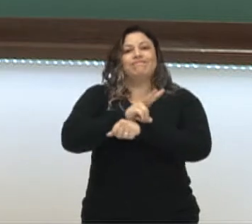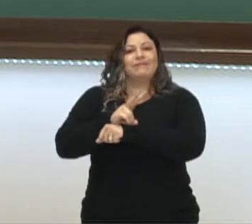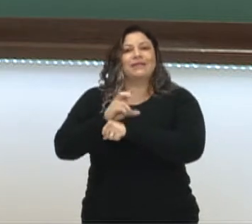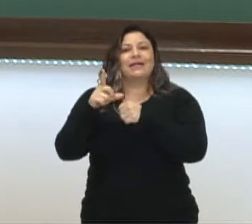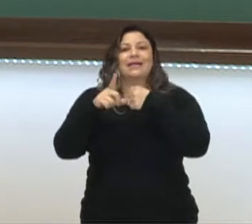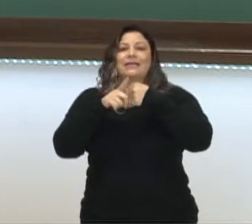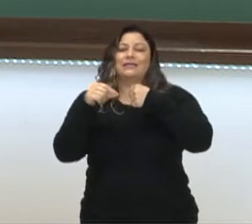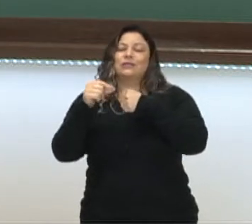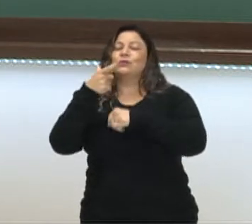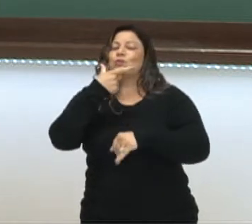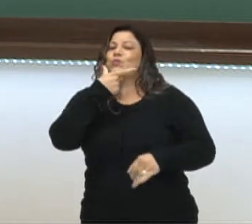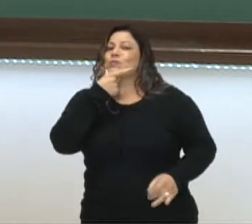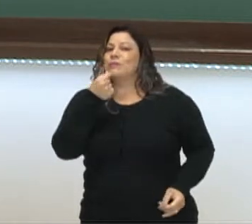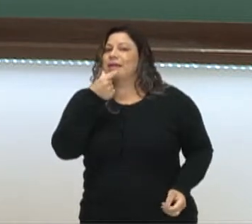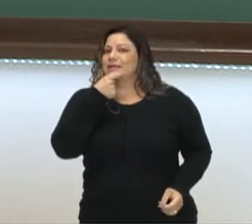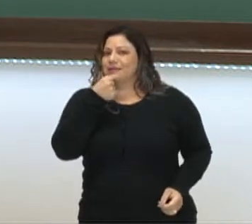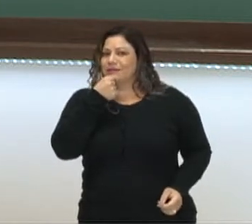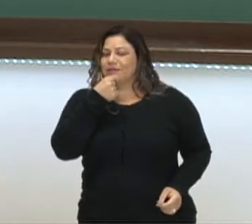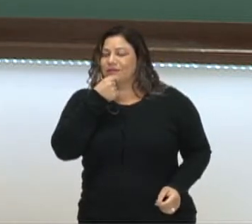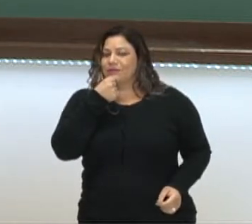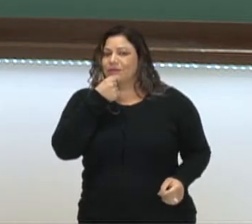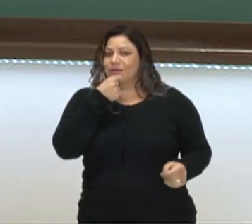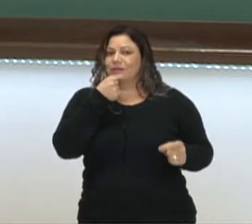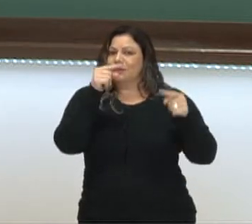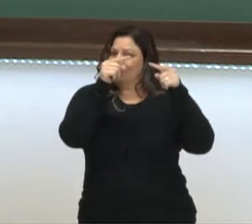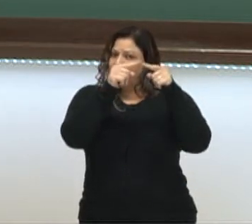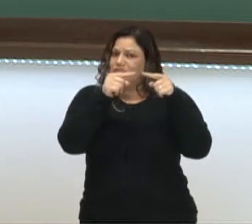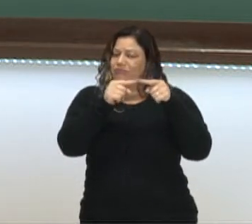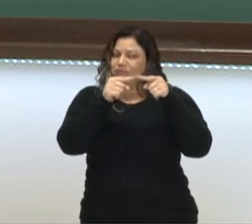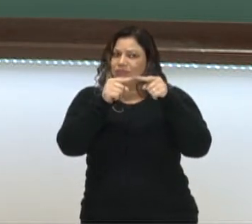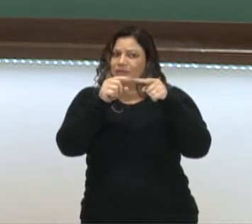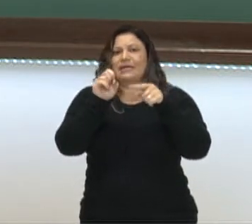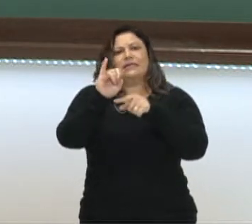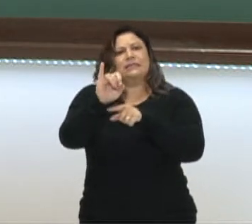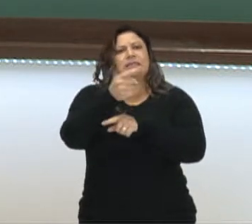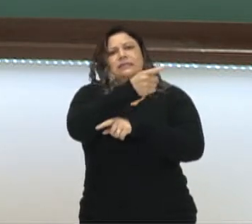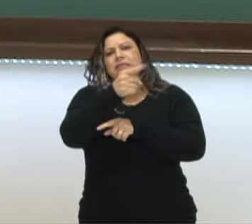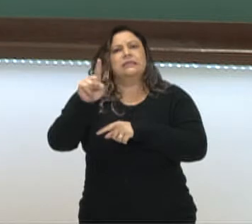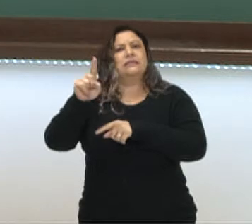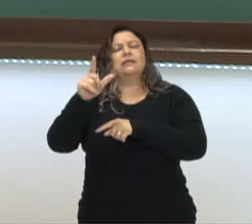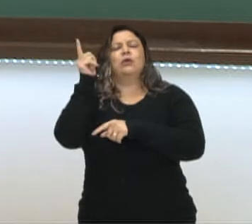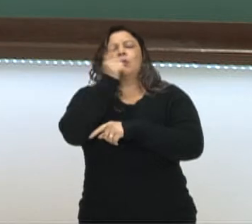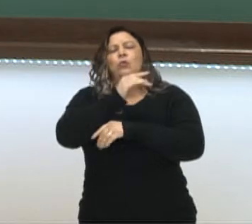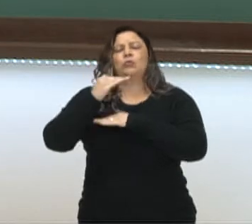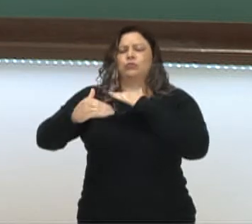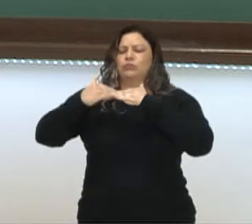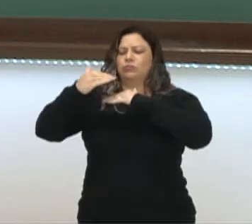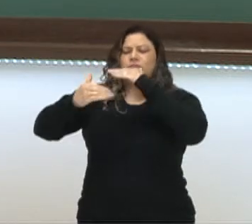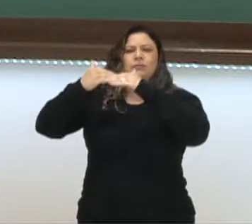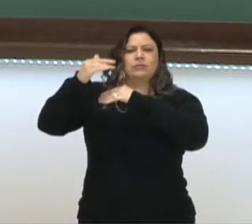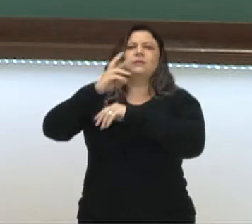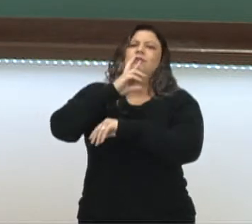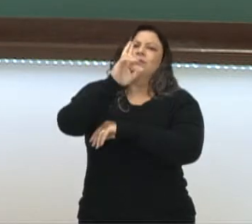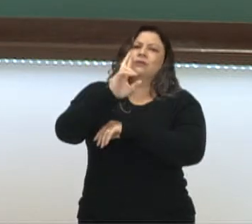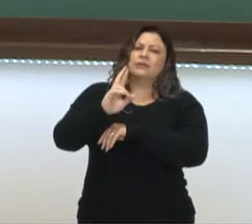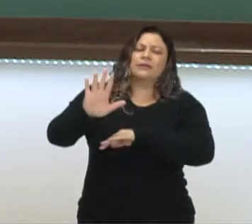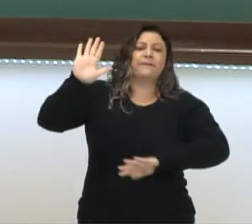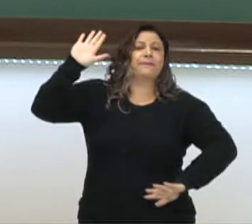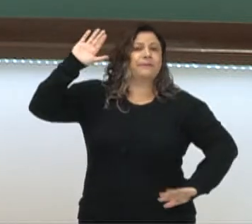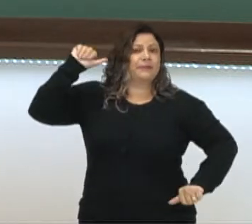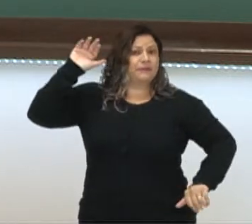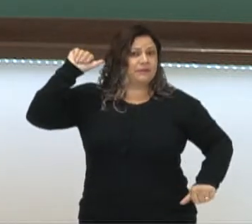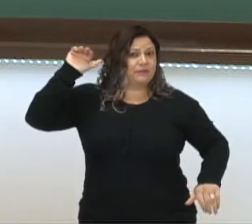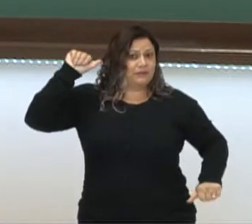artigo masculino. Recordam-se? Se vocês não conseguiram desenvolver toda a resposta em língua